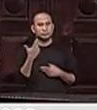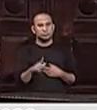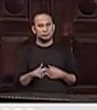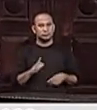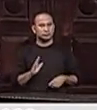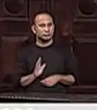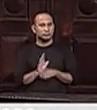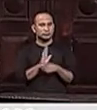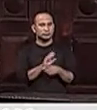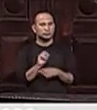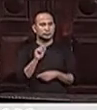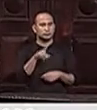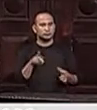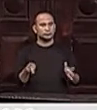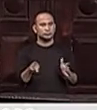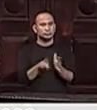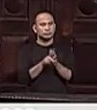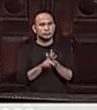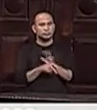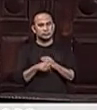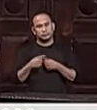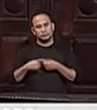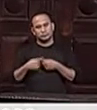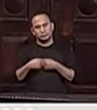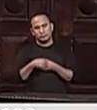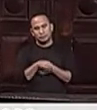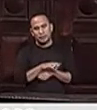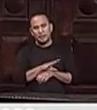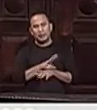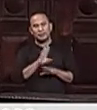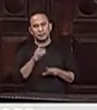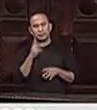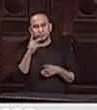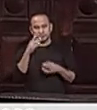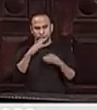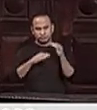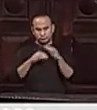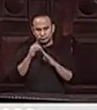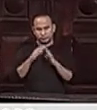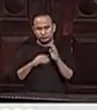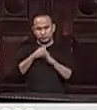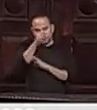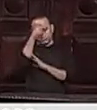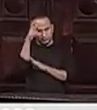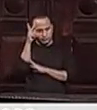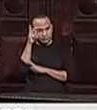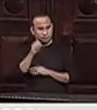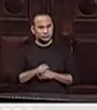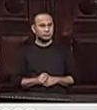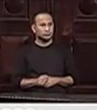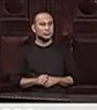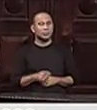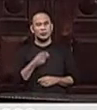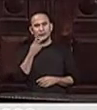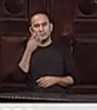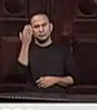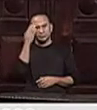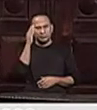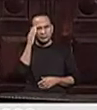recursos que pertencem não ao município, mas aos seus servidores. Entendo, e aqui o deputado Zaqueu